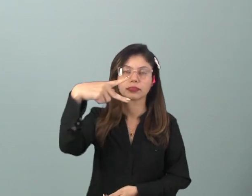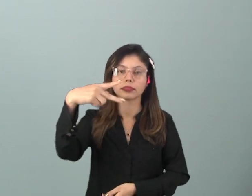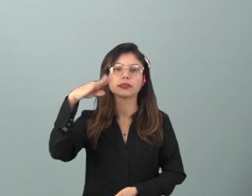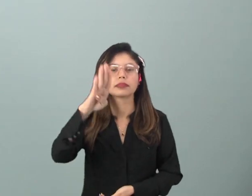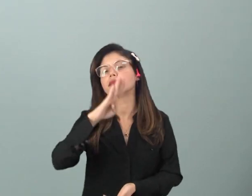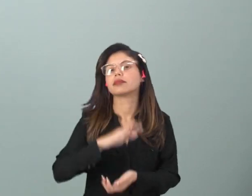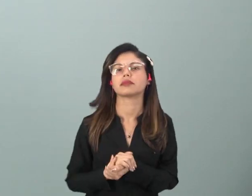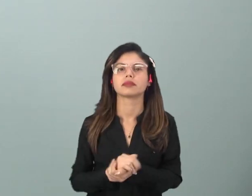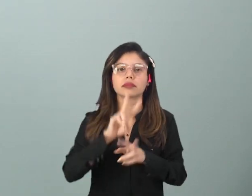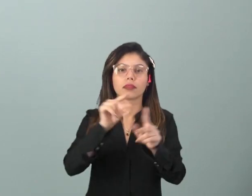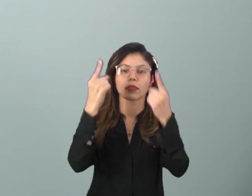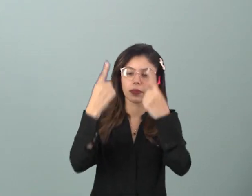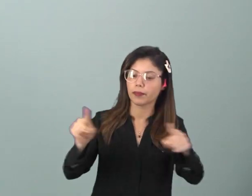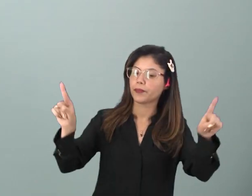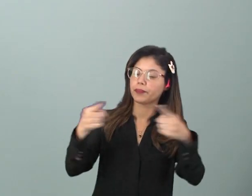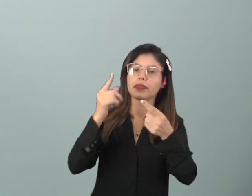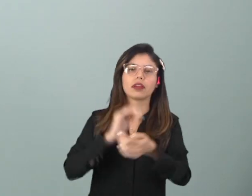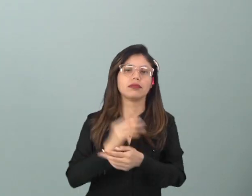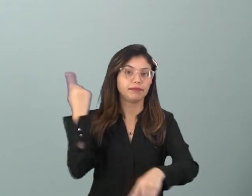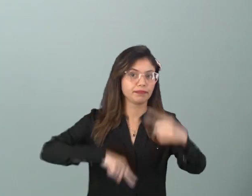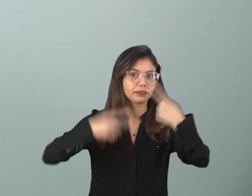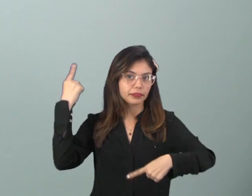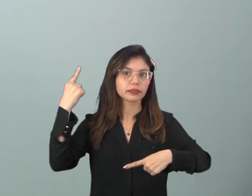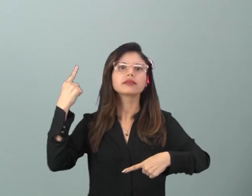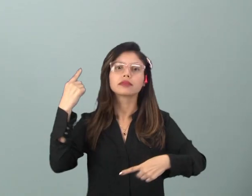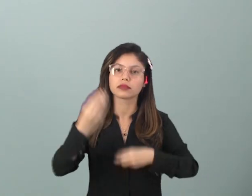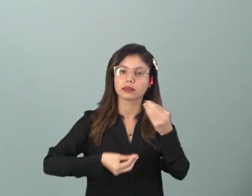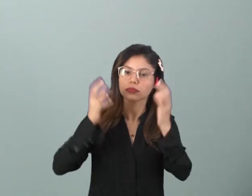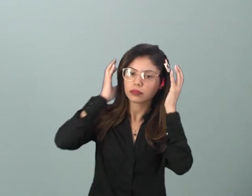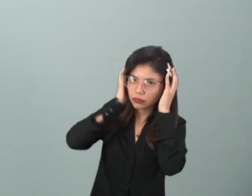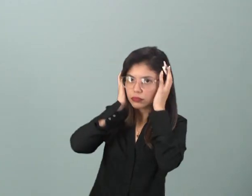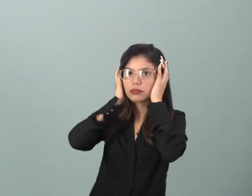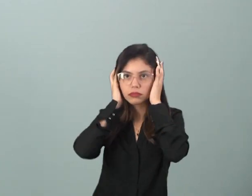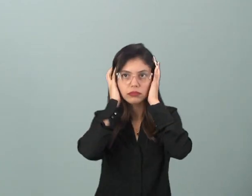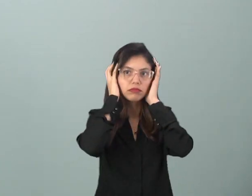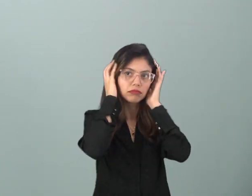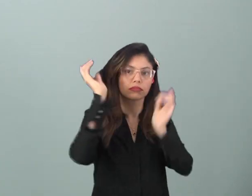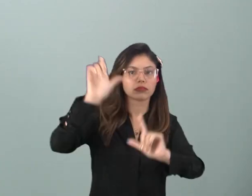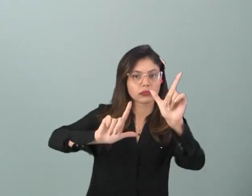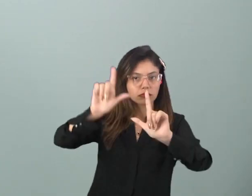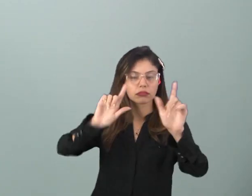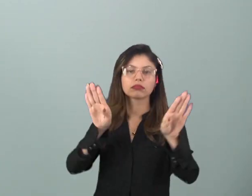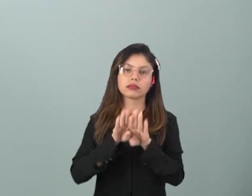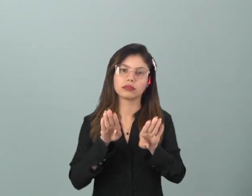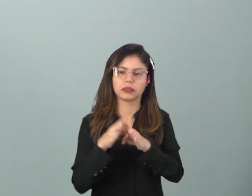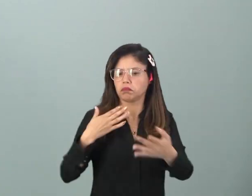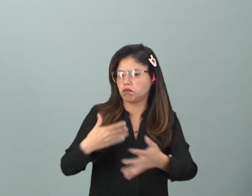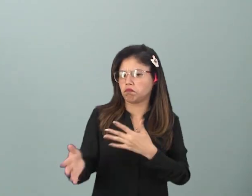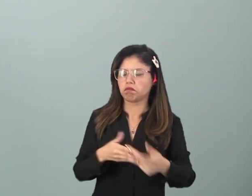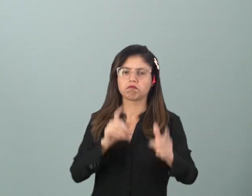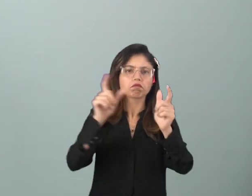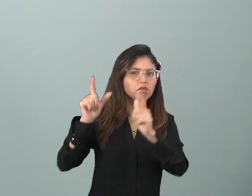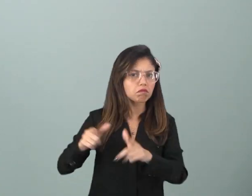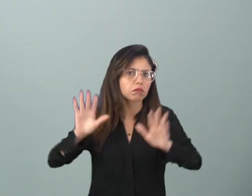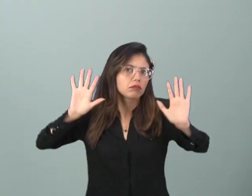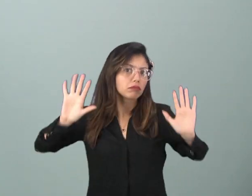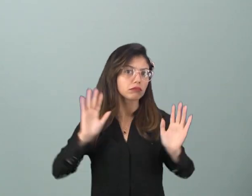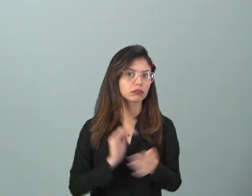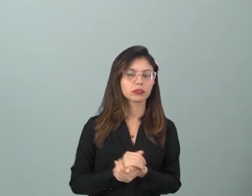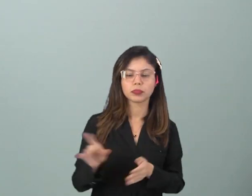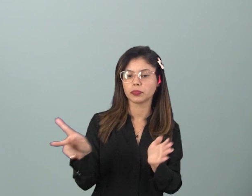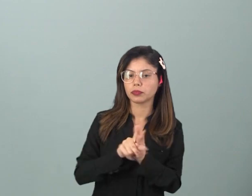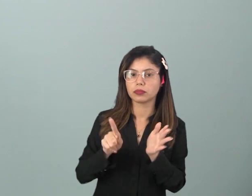vai resultar das músicas que fizeram sucesso, tanto no rádio quanto na TV, independente do posicionamento do